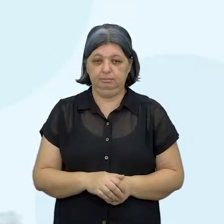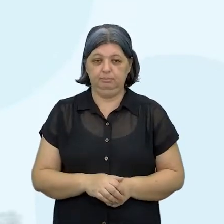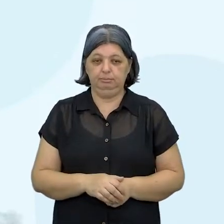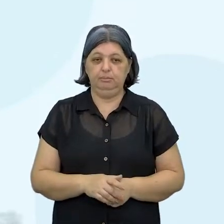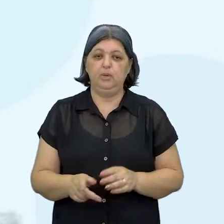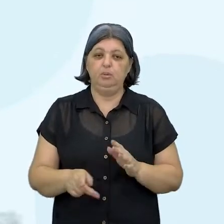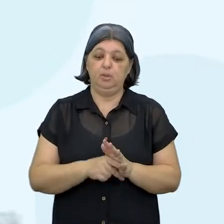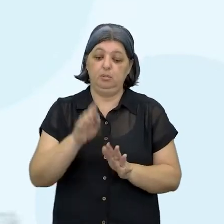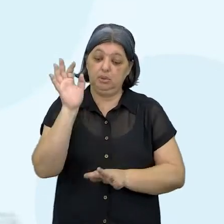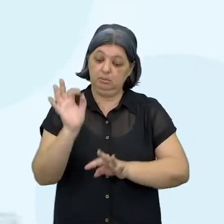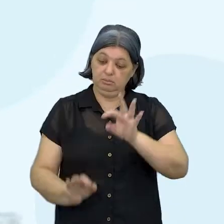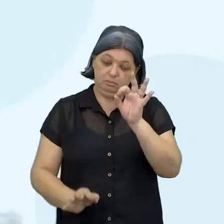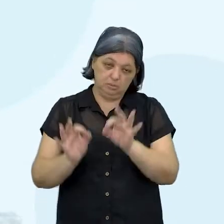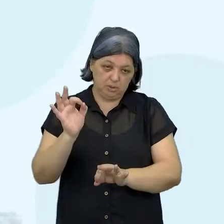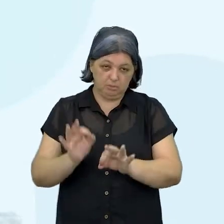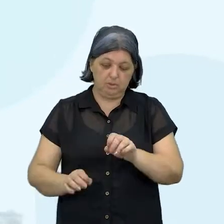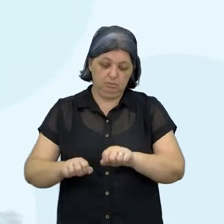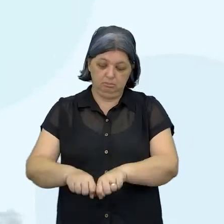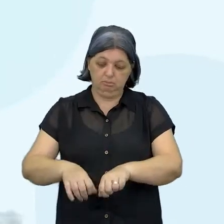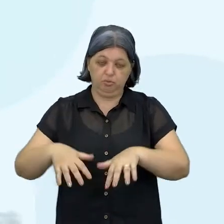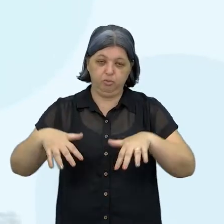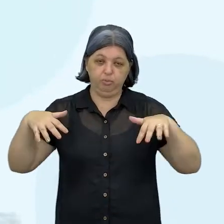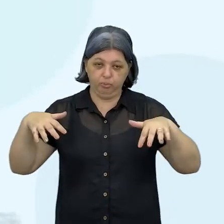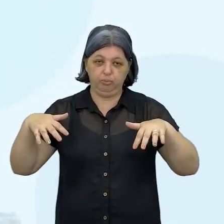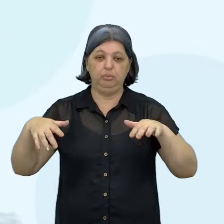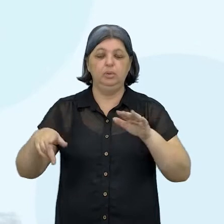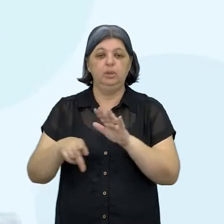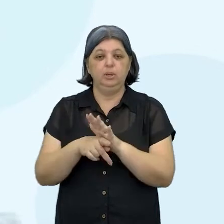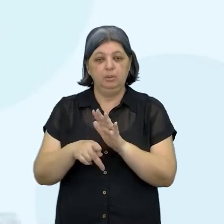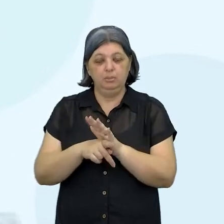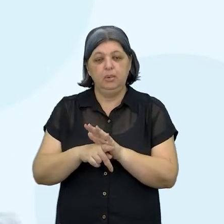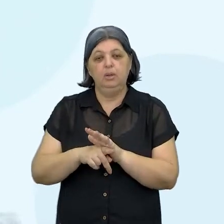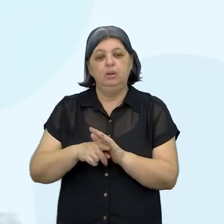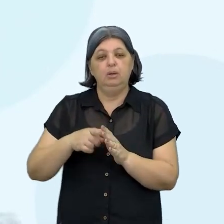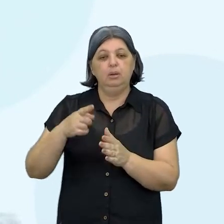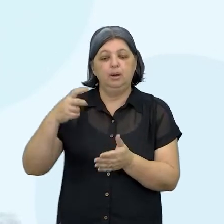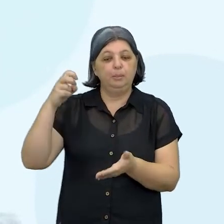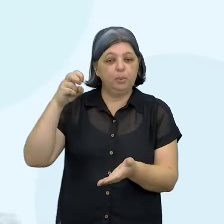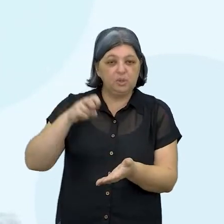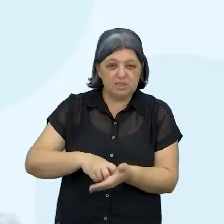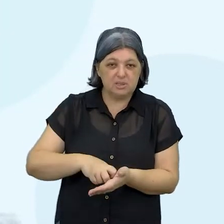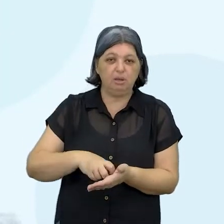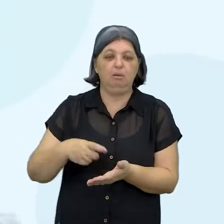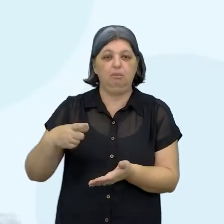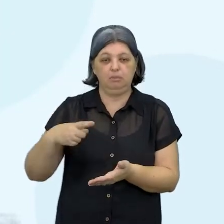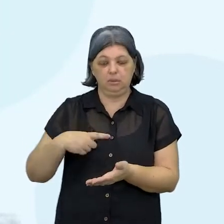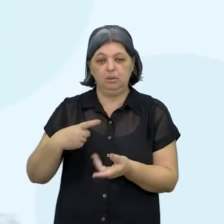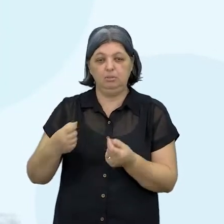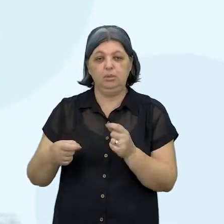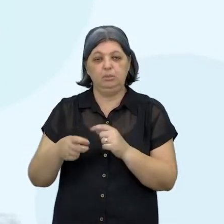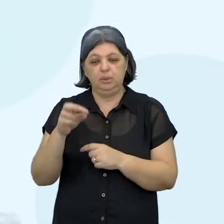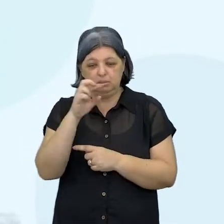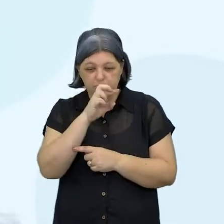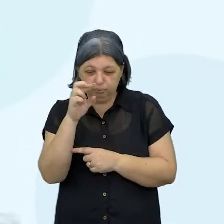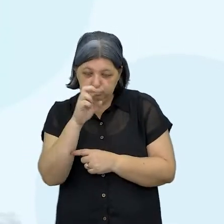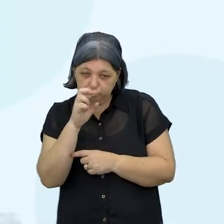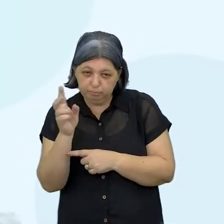julgadas em tribunais ordinários, geram castigos e geram também um movimento de